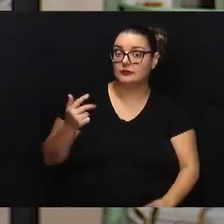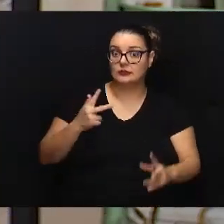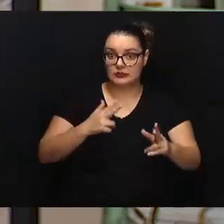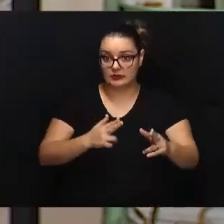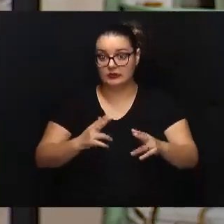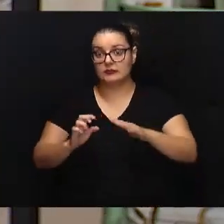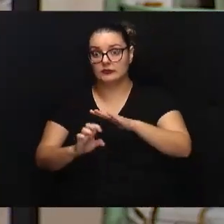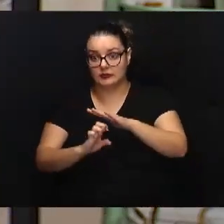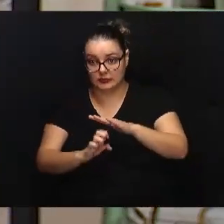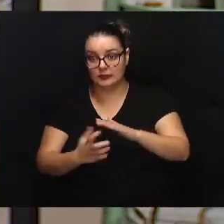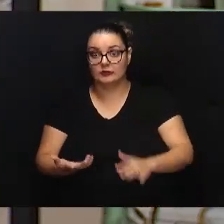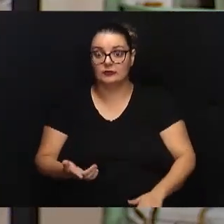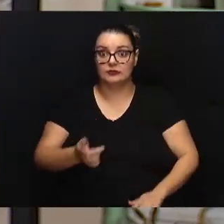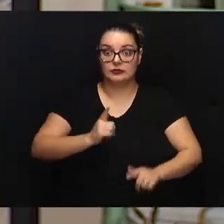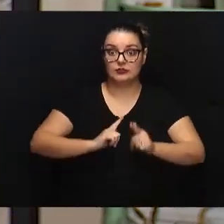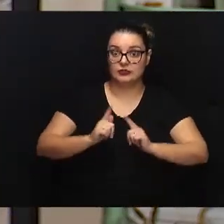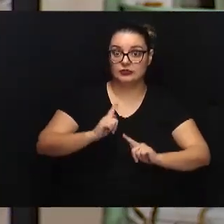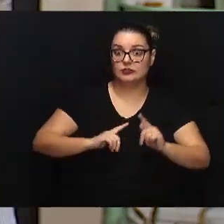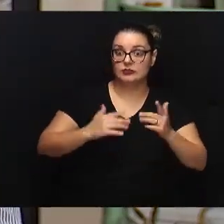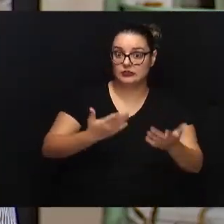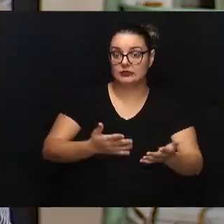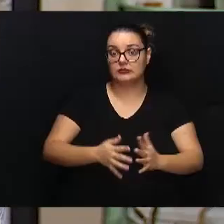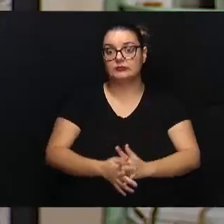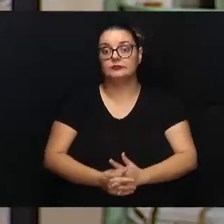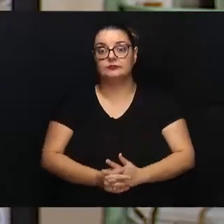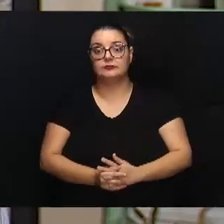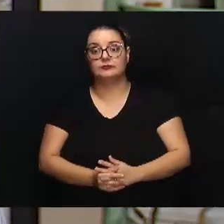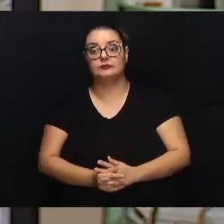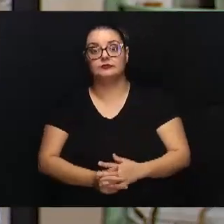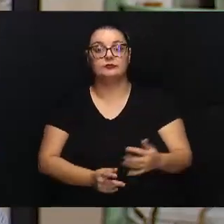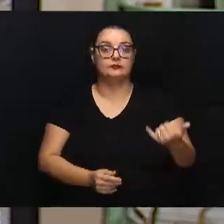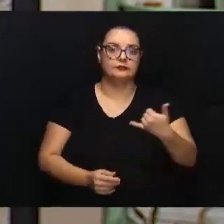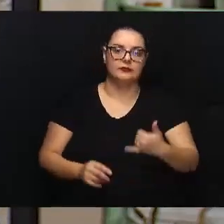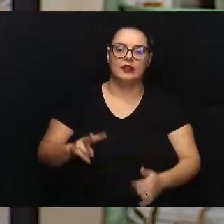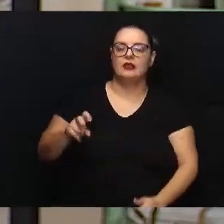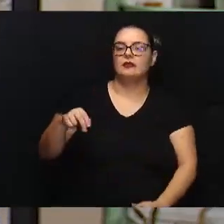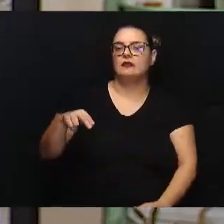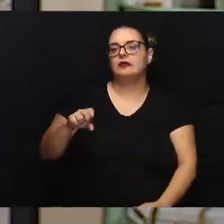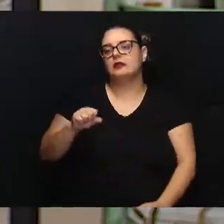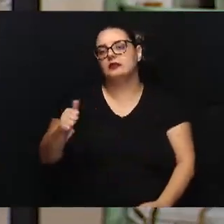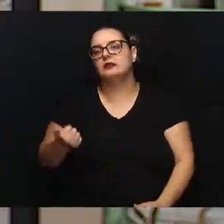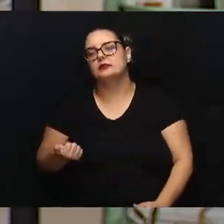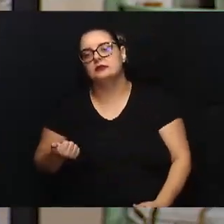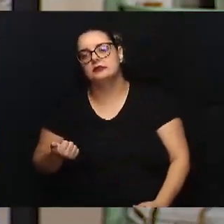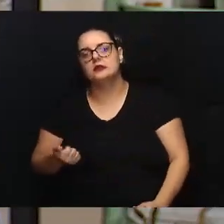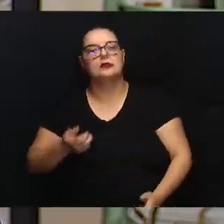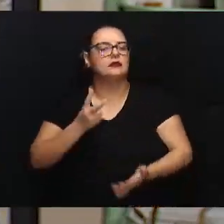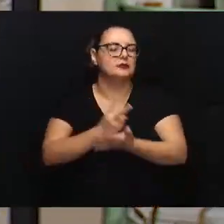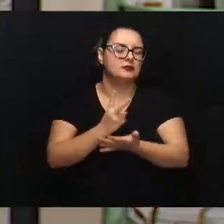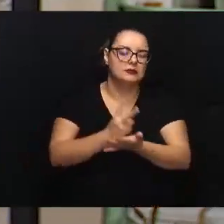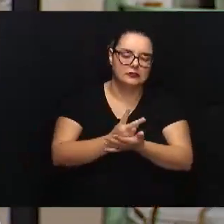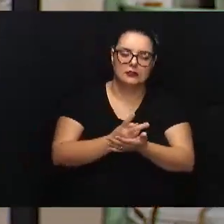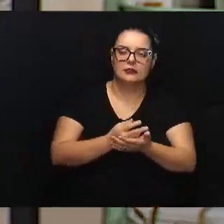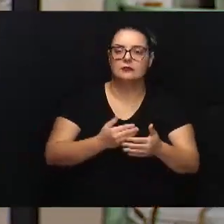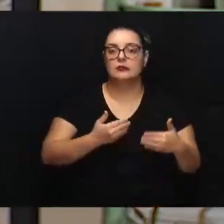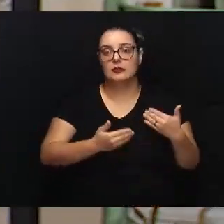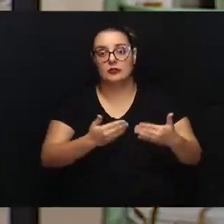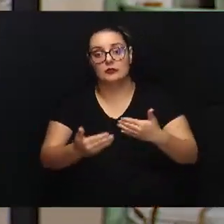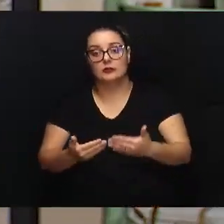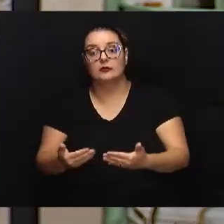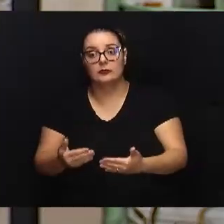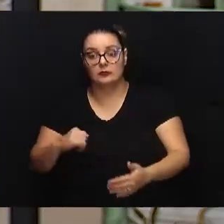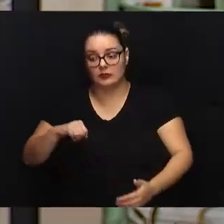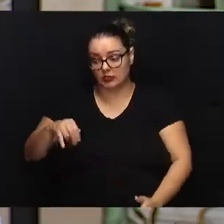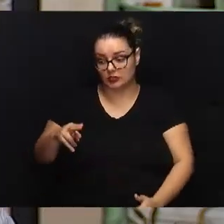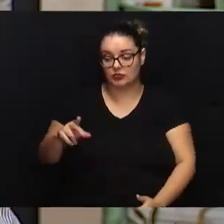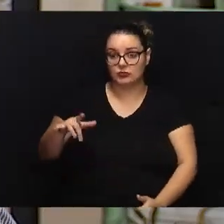de gestão. E eles falaram, Vanessa, vamos voltar. Eles sempre me ofereceram ao longo desse tempo, mas a Júlia era pequena, minha